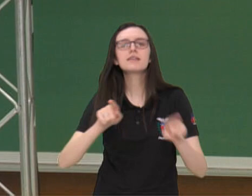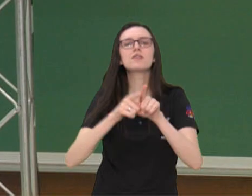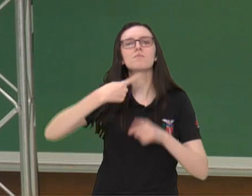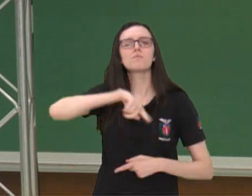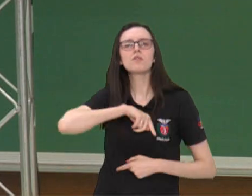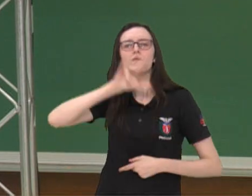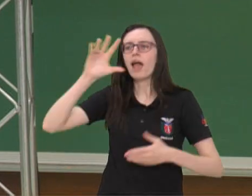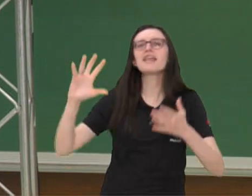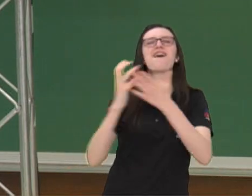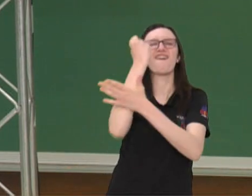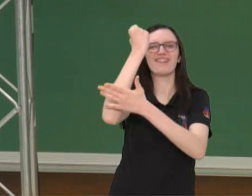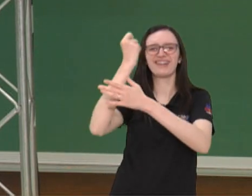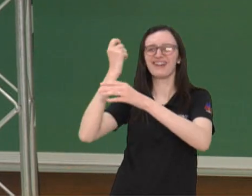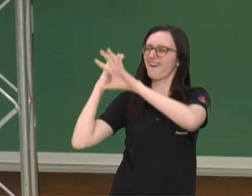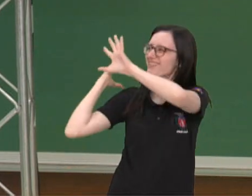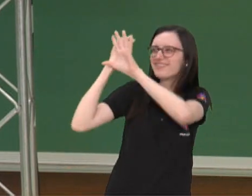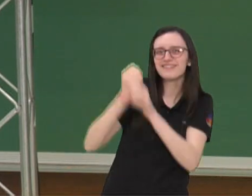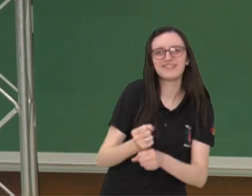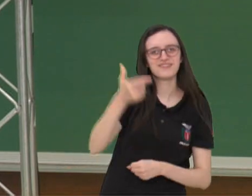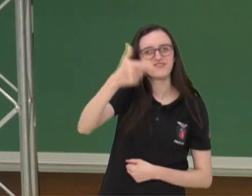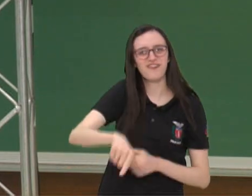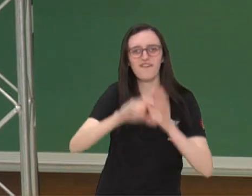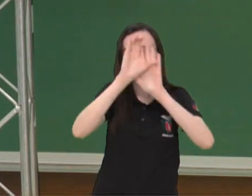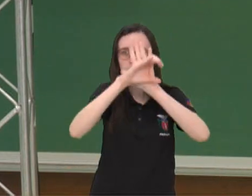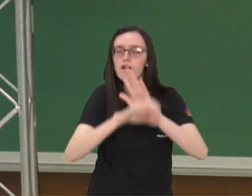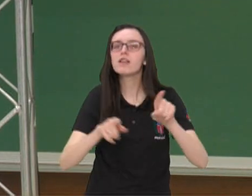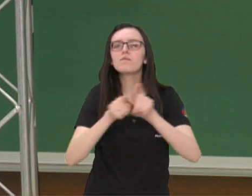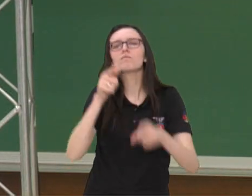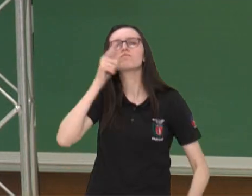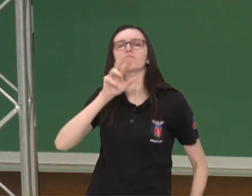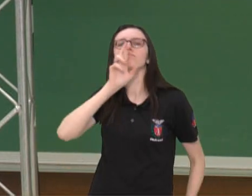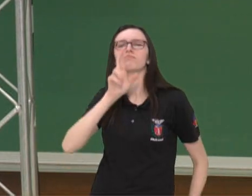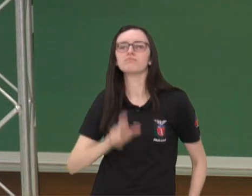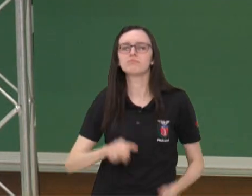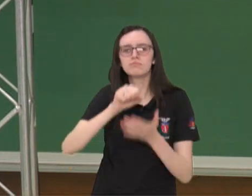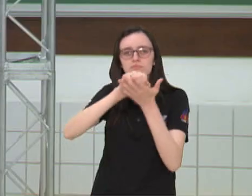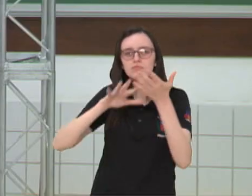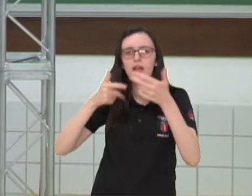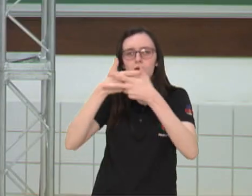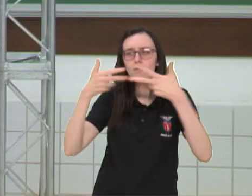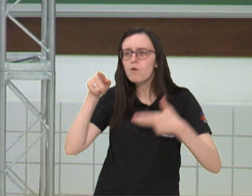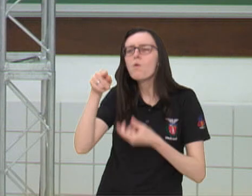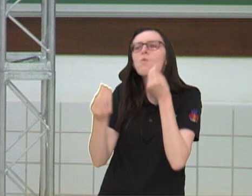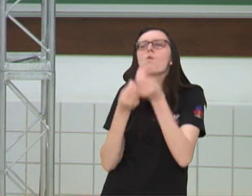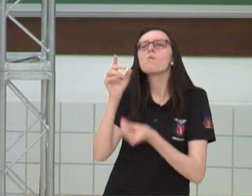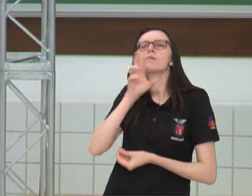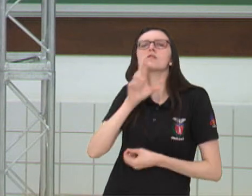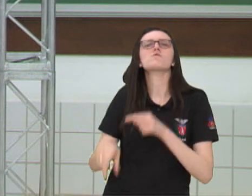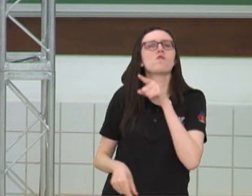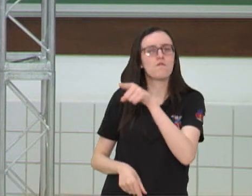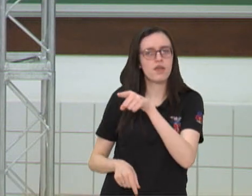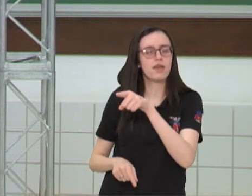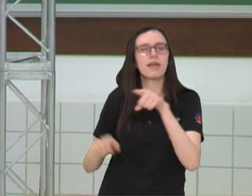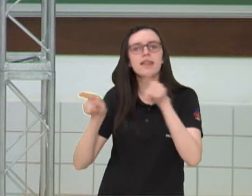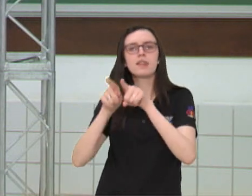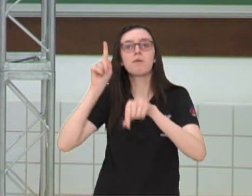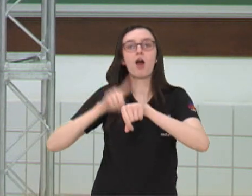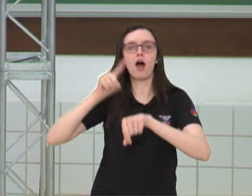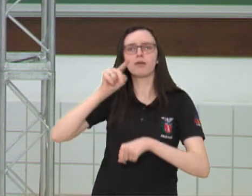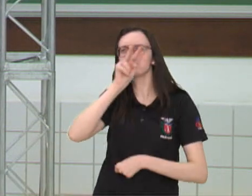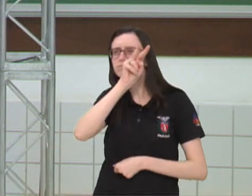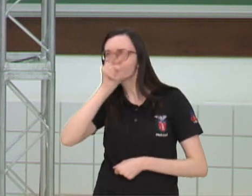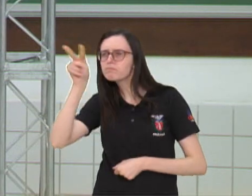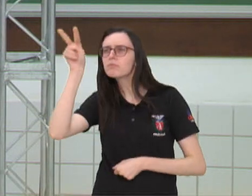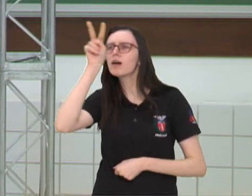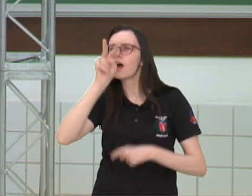esses conceitos logo no início, para resolver os exercícios de aplicação e ter referência. Na hora da leitura eu posso